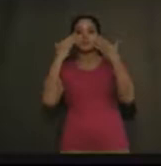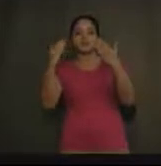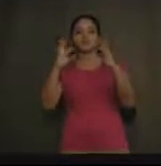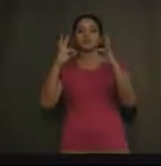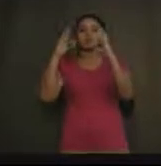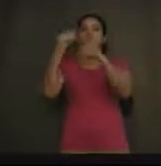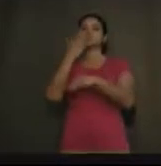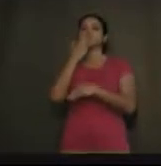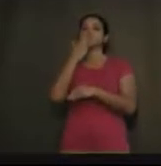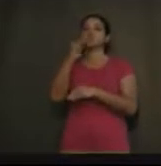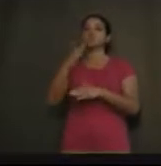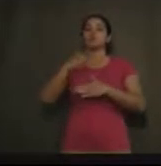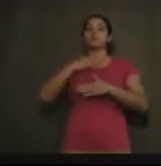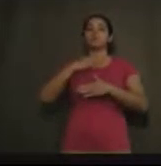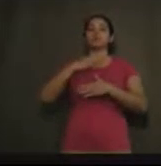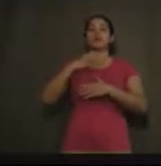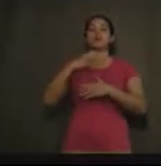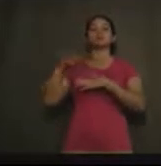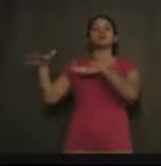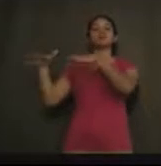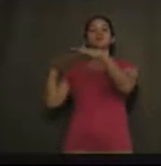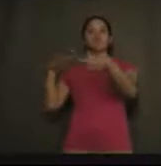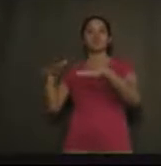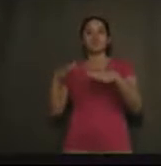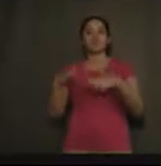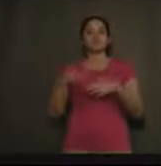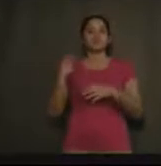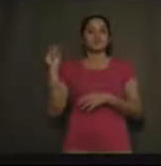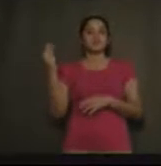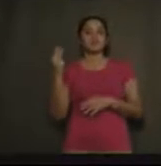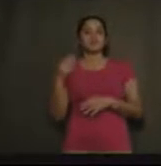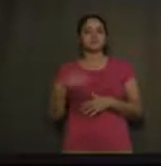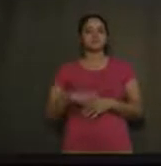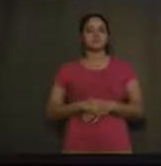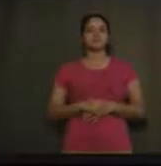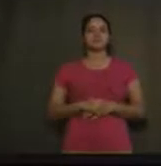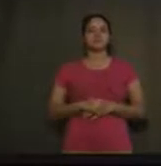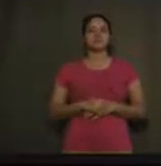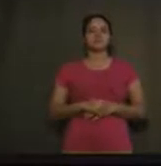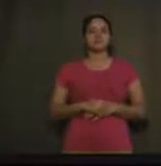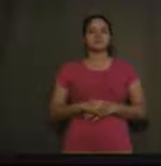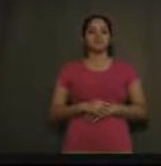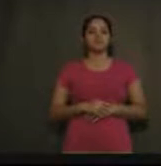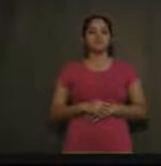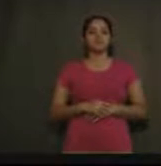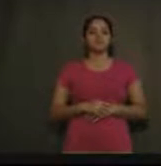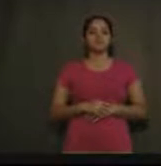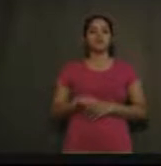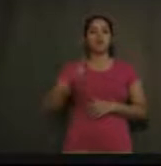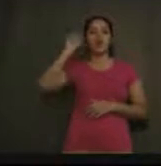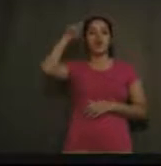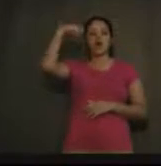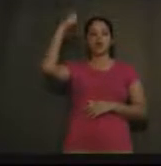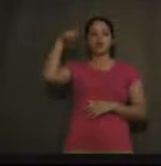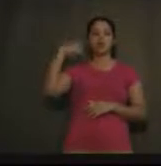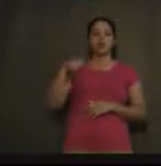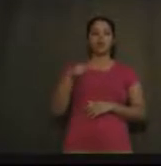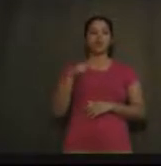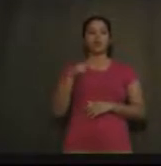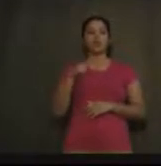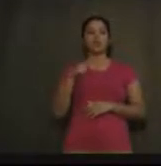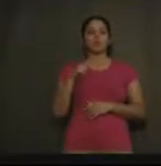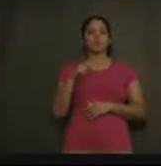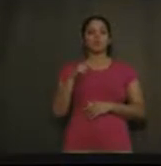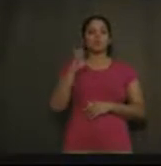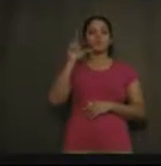desse sistema é de dimensão 3. Então, Pouca Ré atacou esse problema. Eu não resisto a mostrar essa